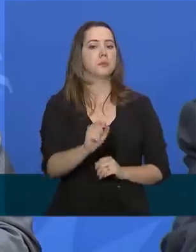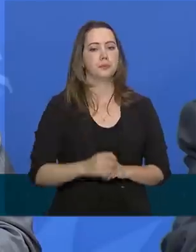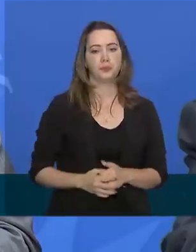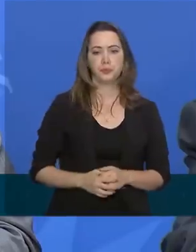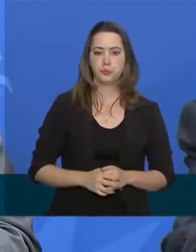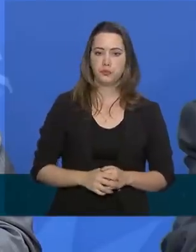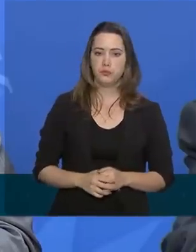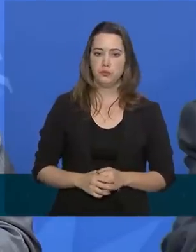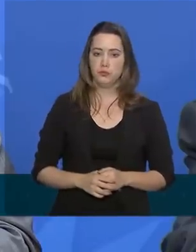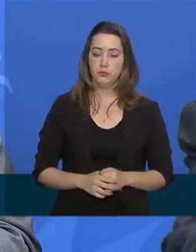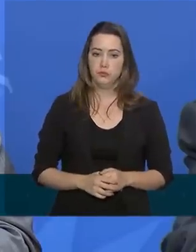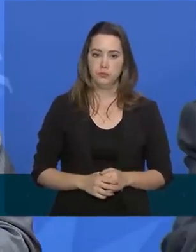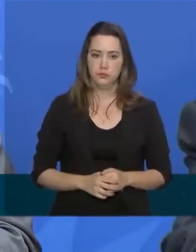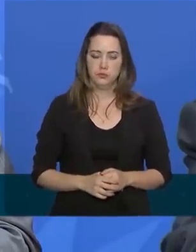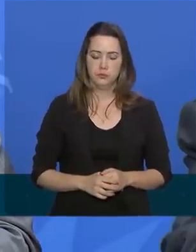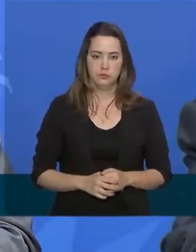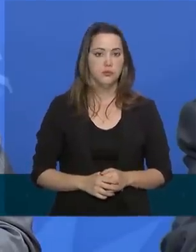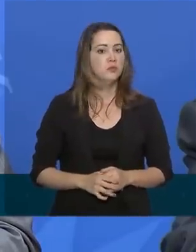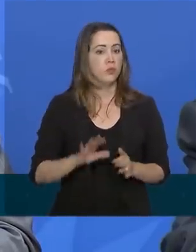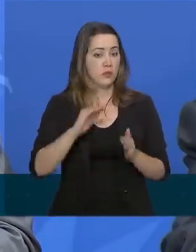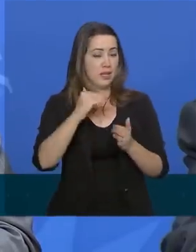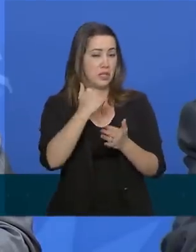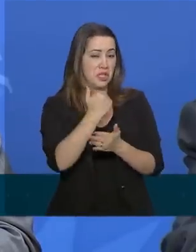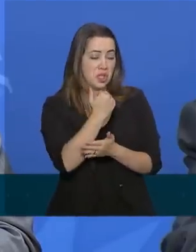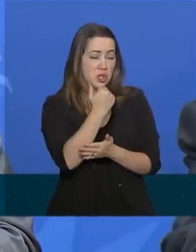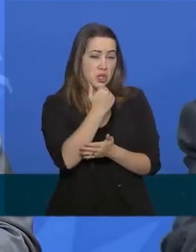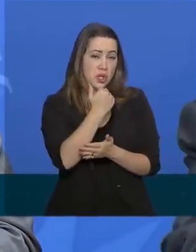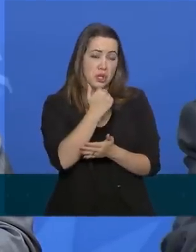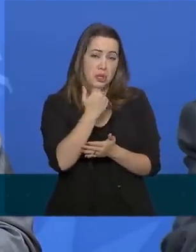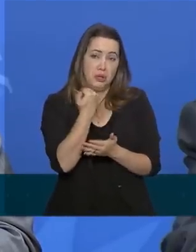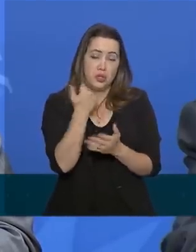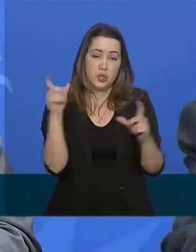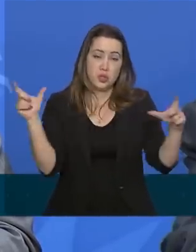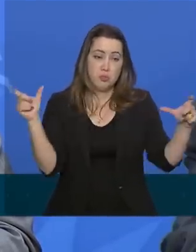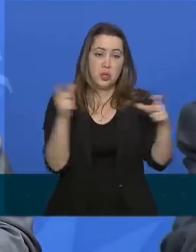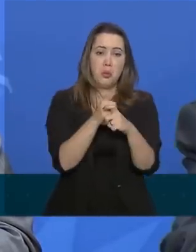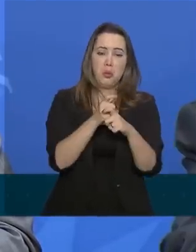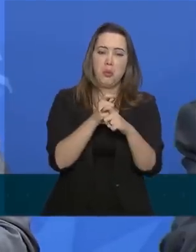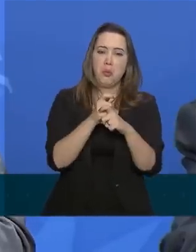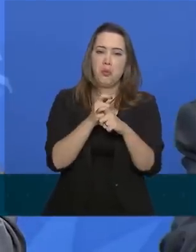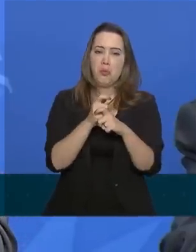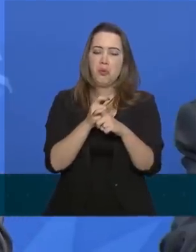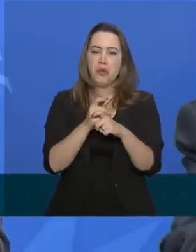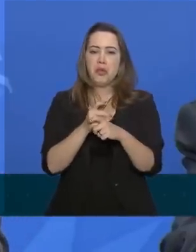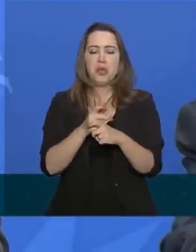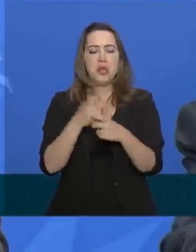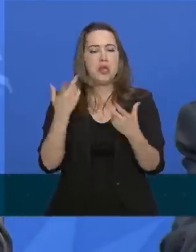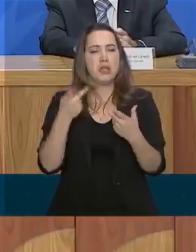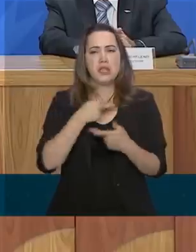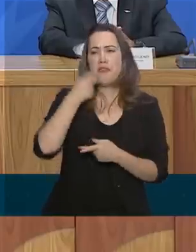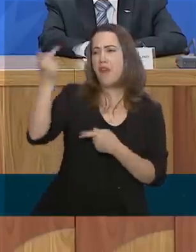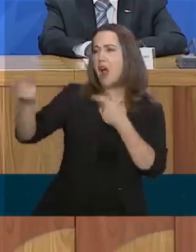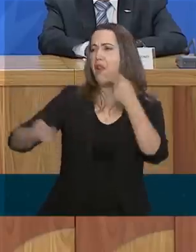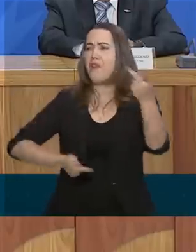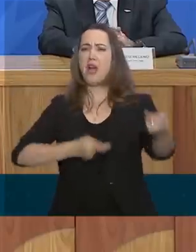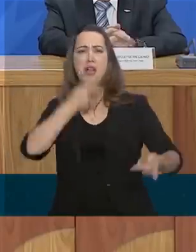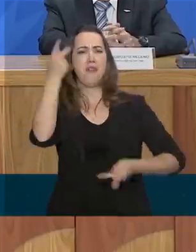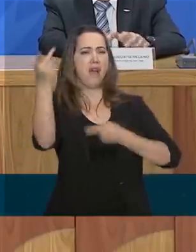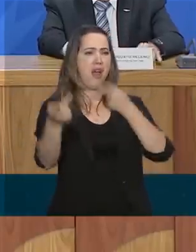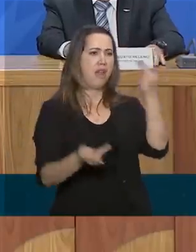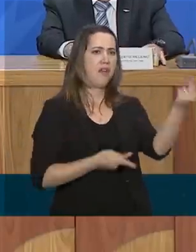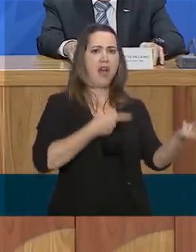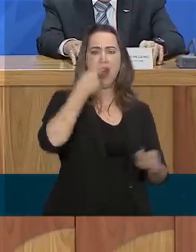retirar um pouco do sensacionalismo que está por trás da divulgação desses percentuais de 88